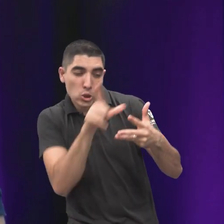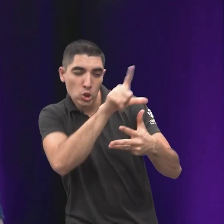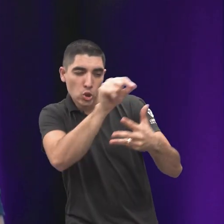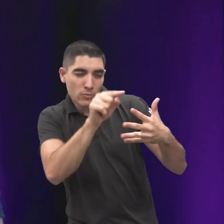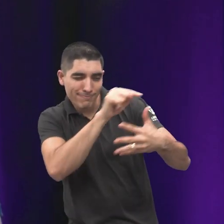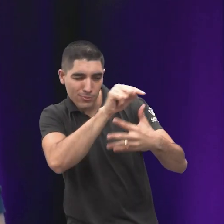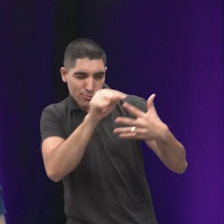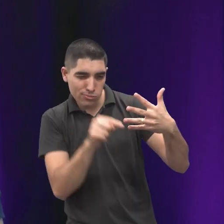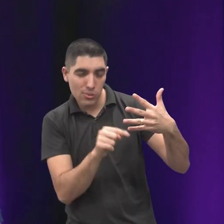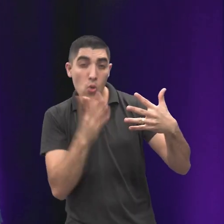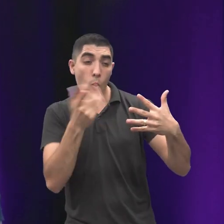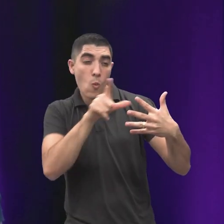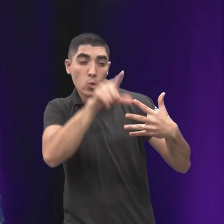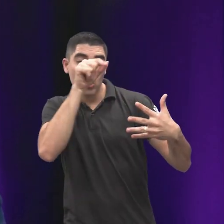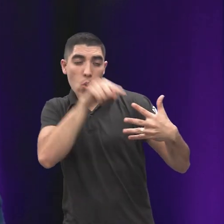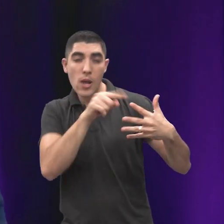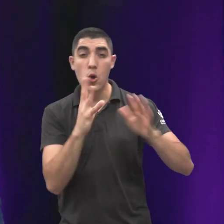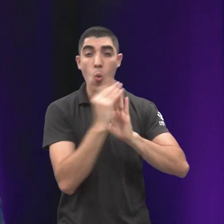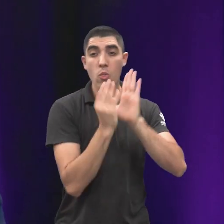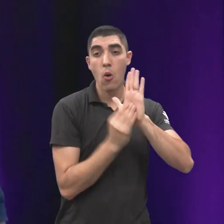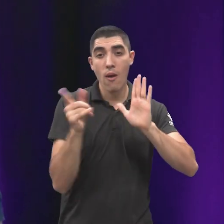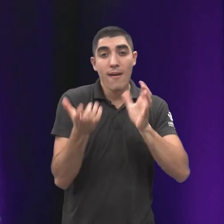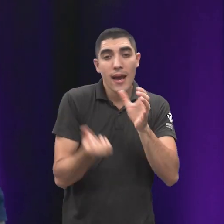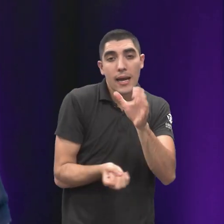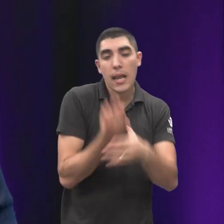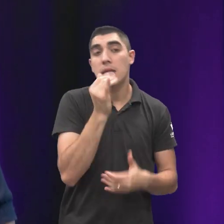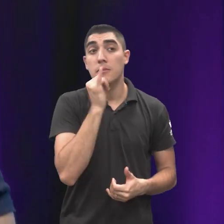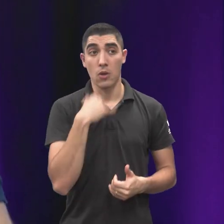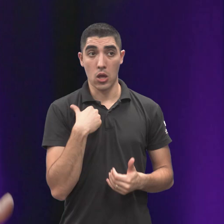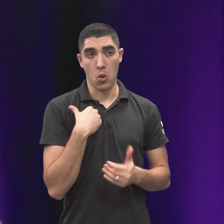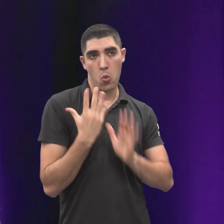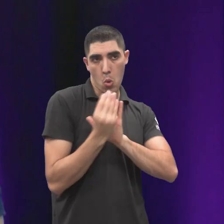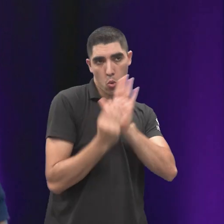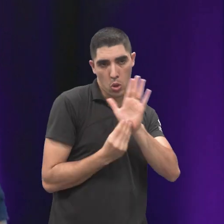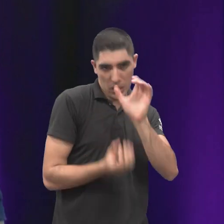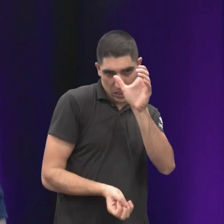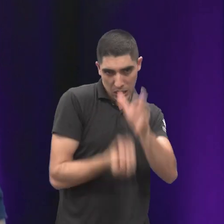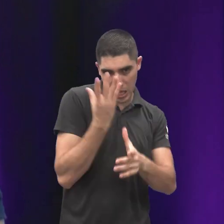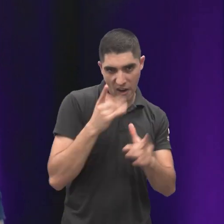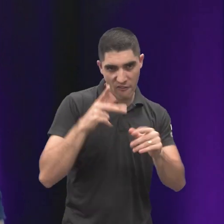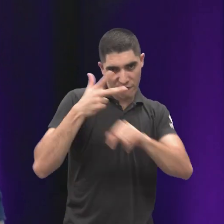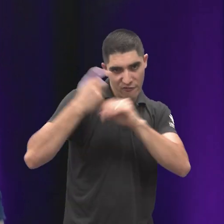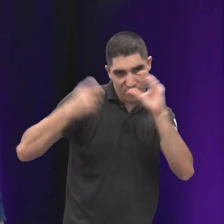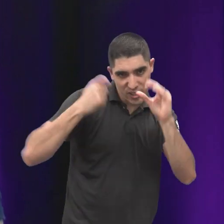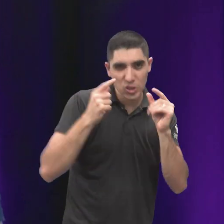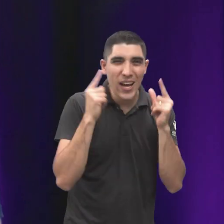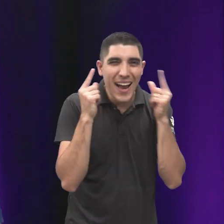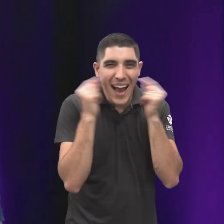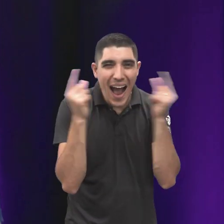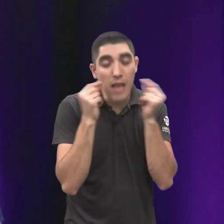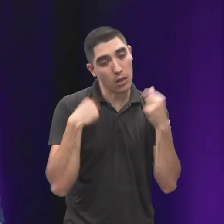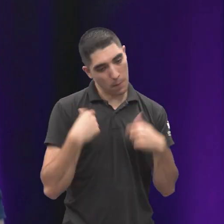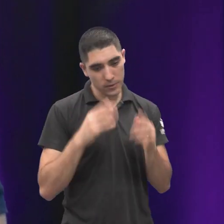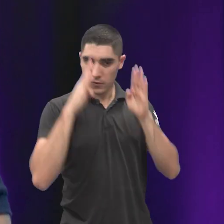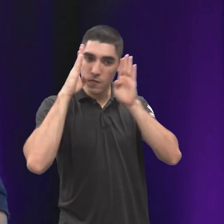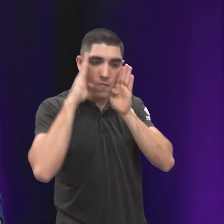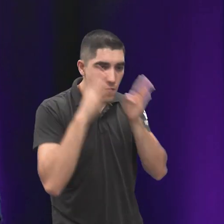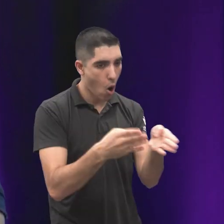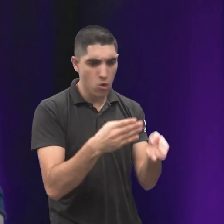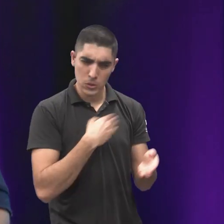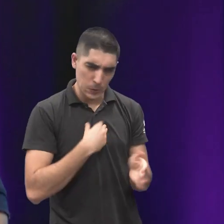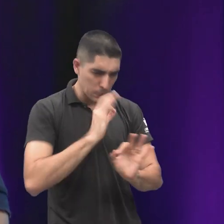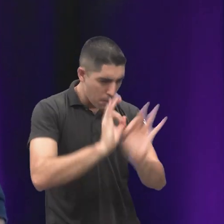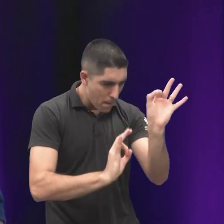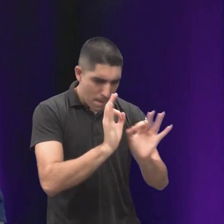em um tipo de conteúdo ali, né? Se o meu conteúdo é fazer vídeos de gatinhos, então eu vou ter que ser muito forte naquilo para